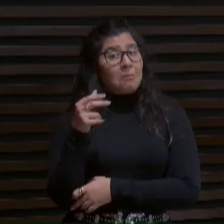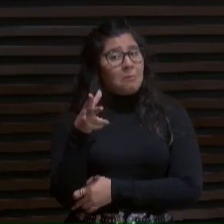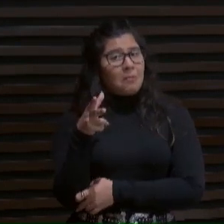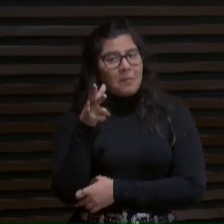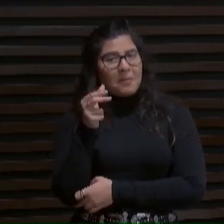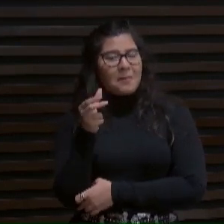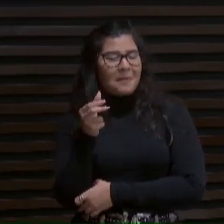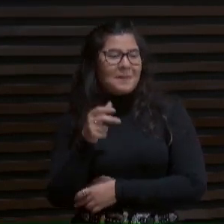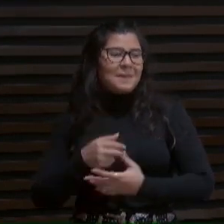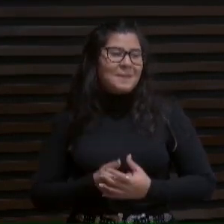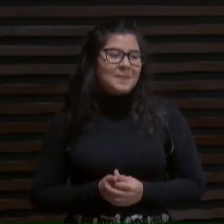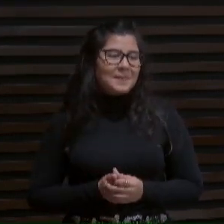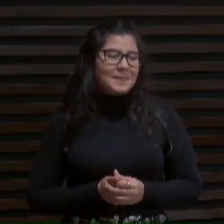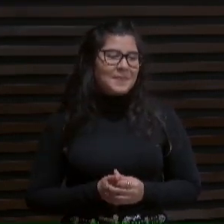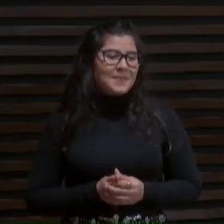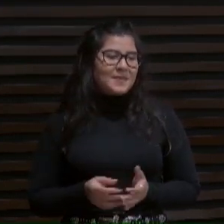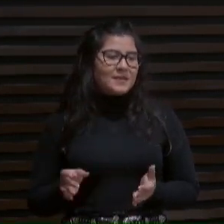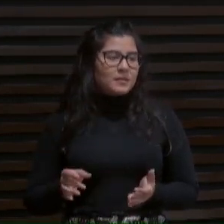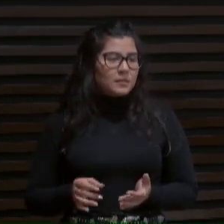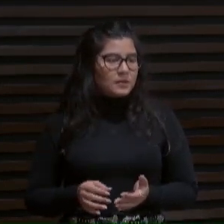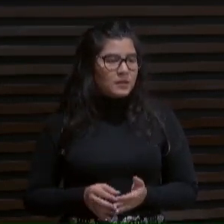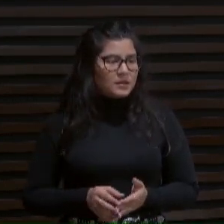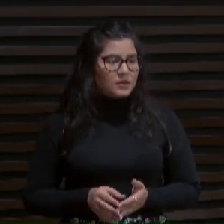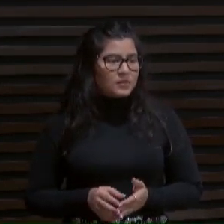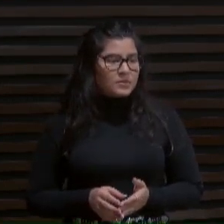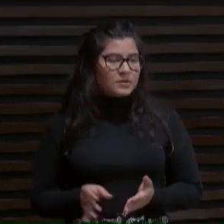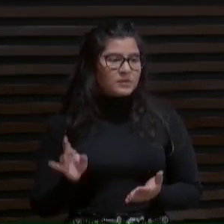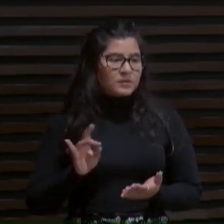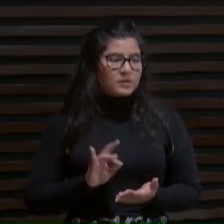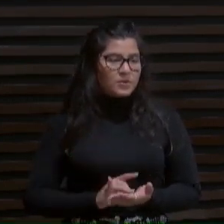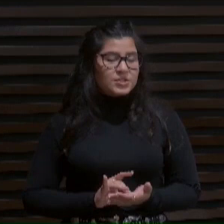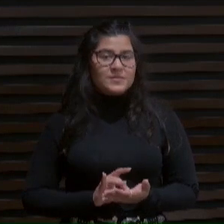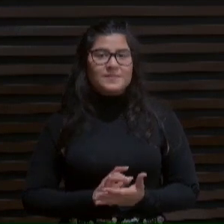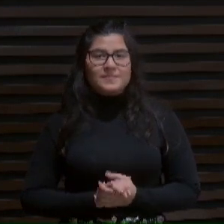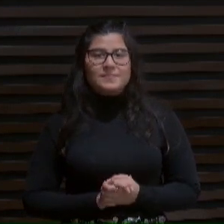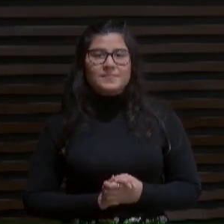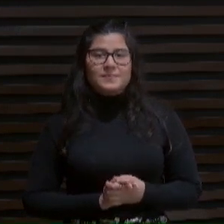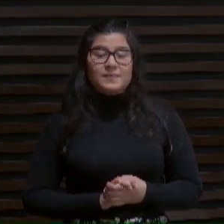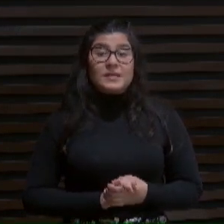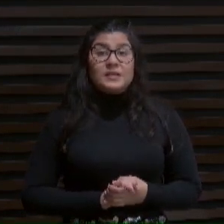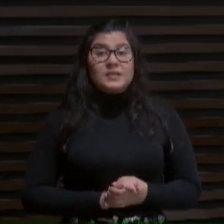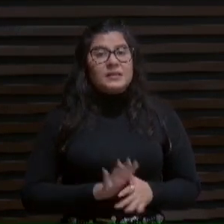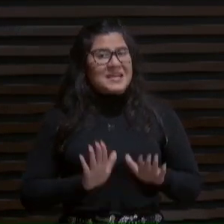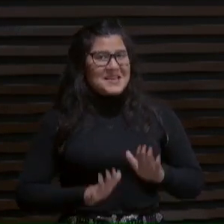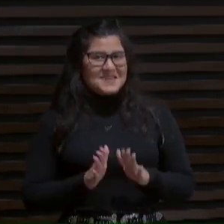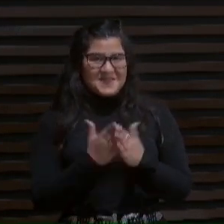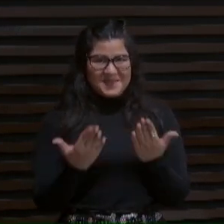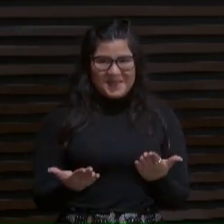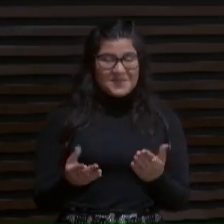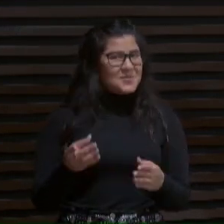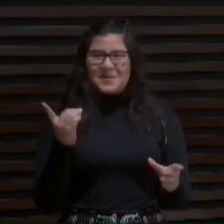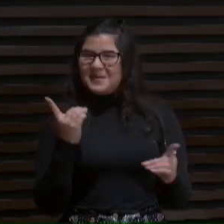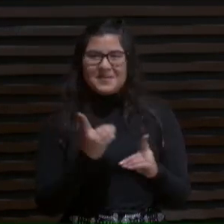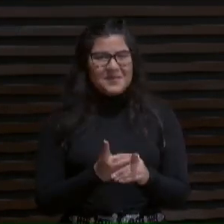Hoje em dia as mulheres também não gostam muito, né, de que se conte sua idade, de que se pergunte sua idade, e talvez isso seja até bíblico, não é? Pelo fato de que nós não encontramos